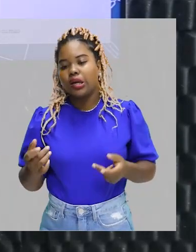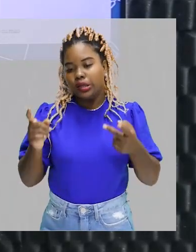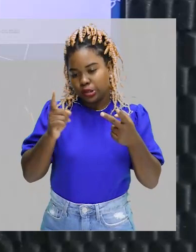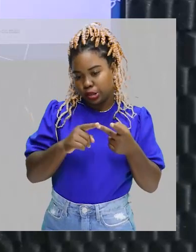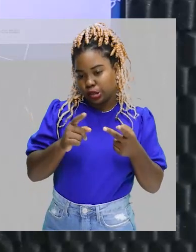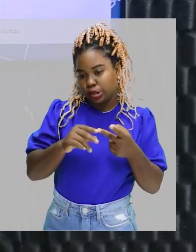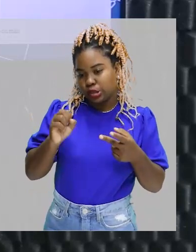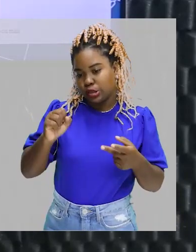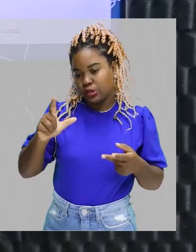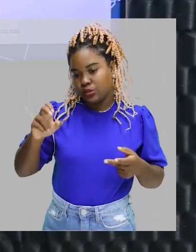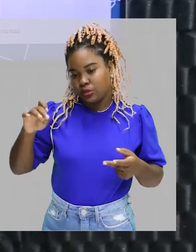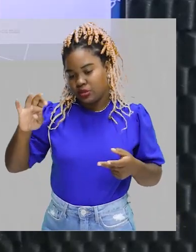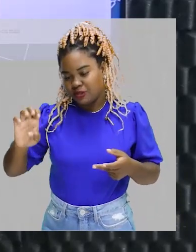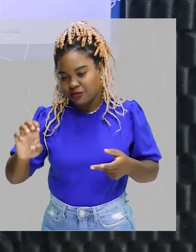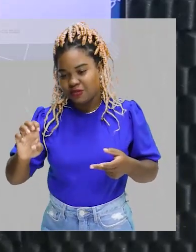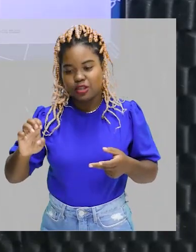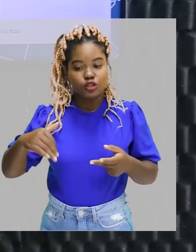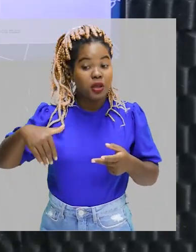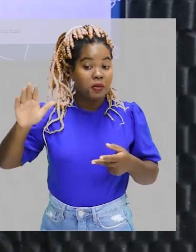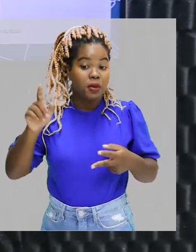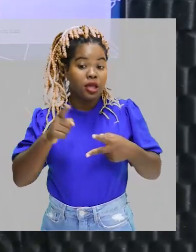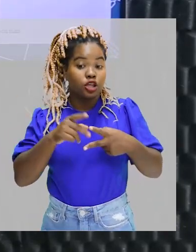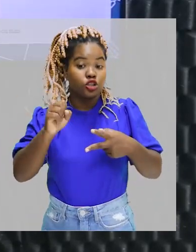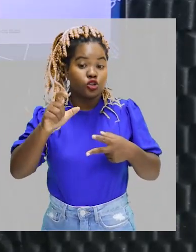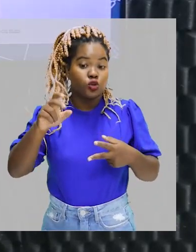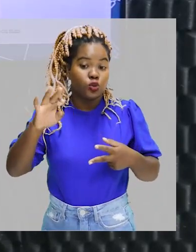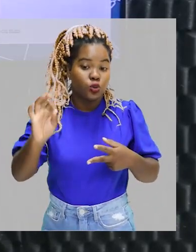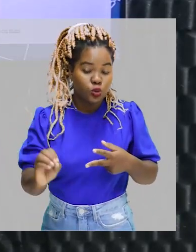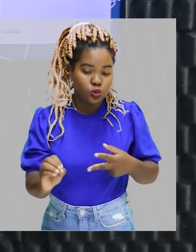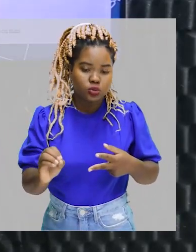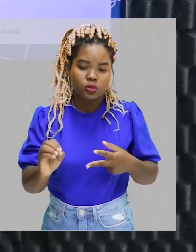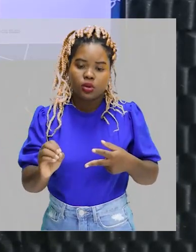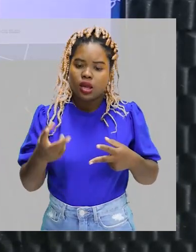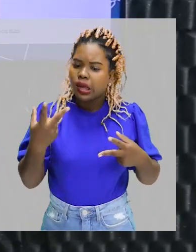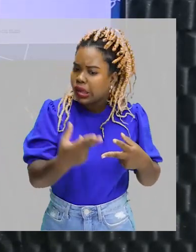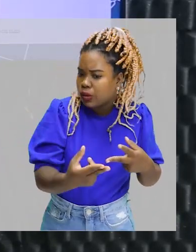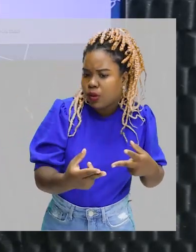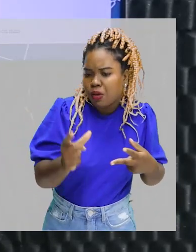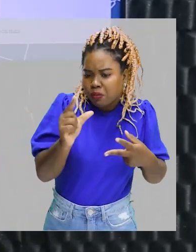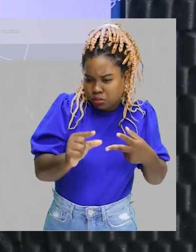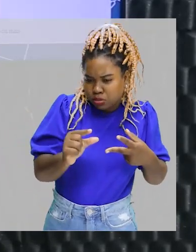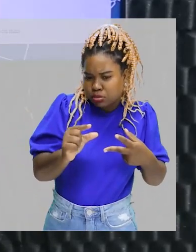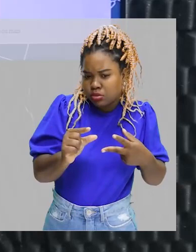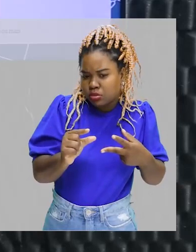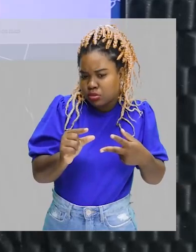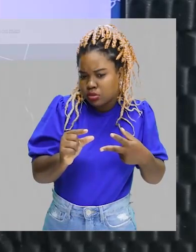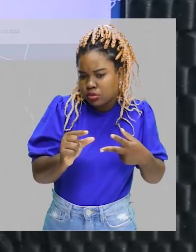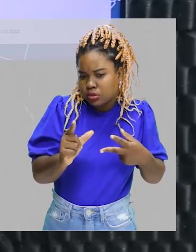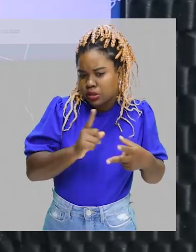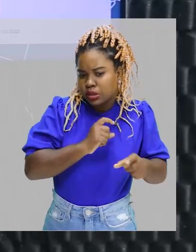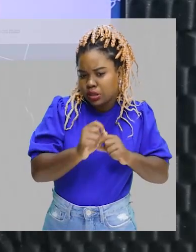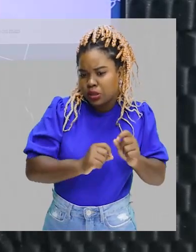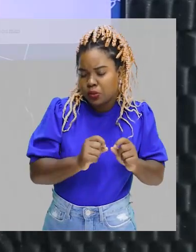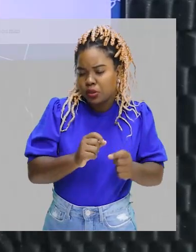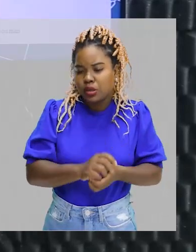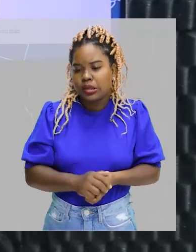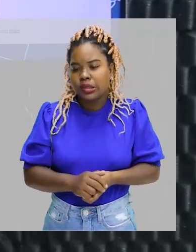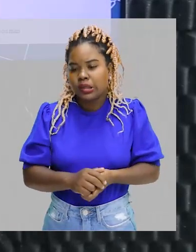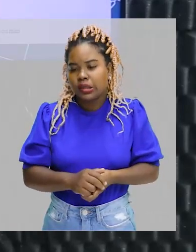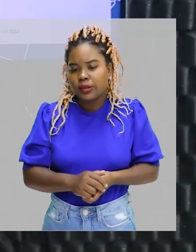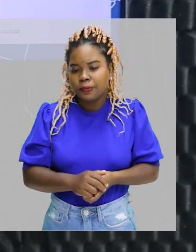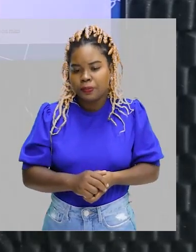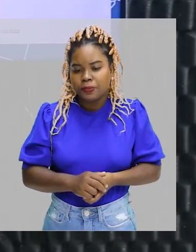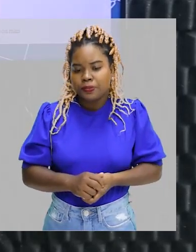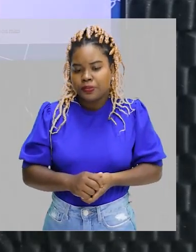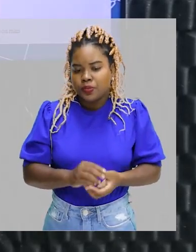a quantidade de soluto permanece a mesma, o que leva a uma diminuição,